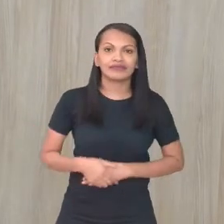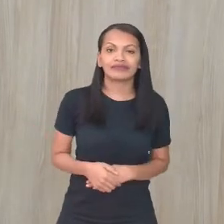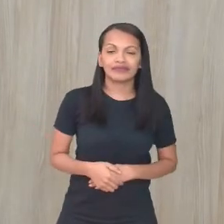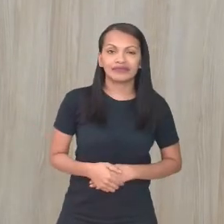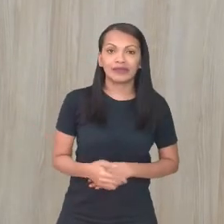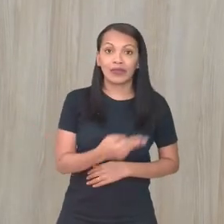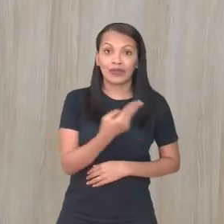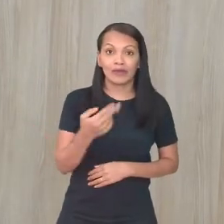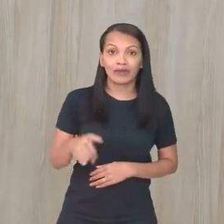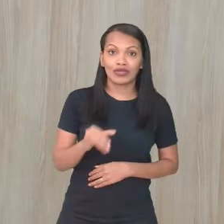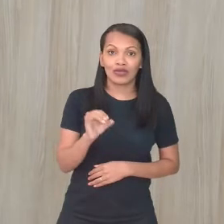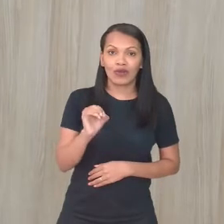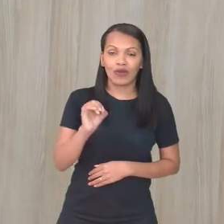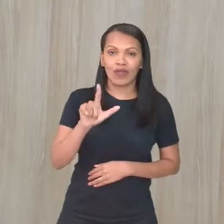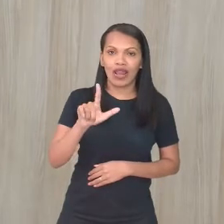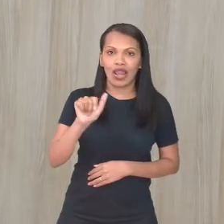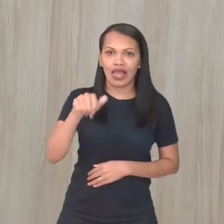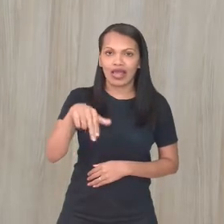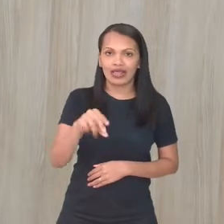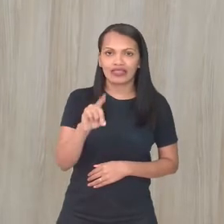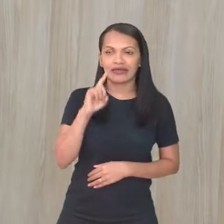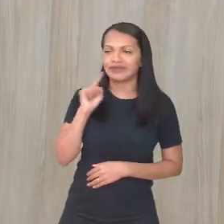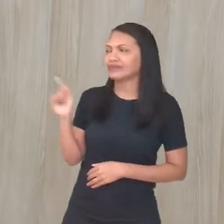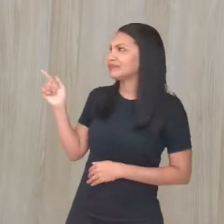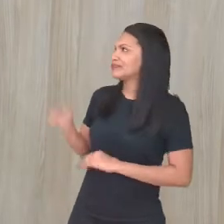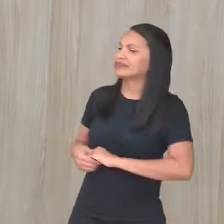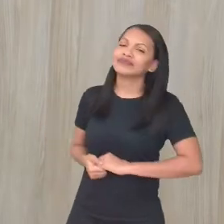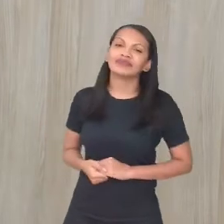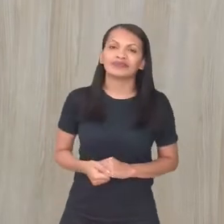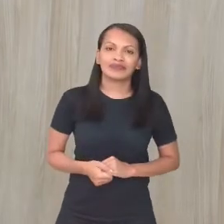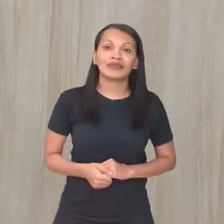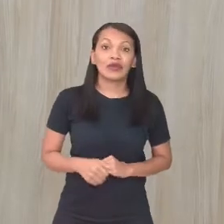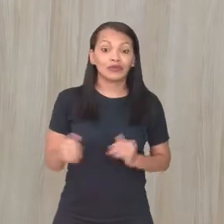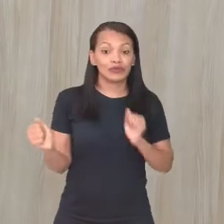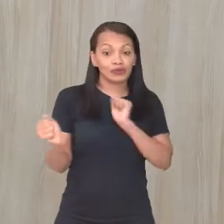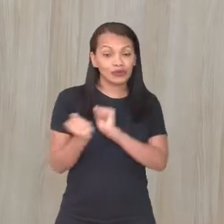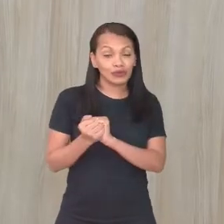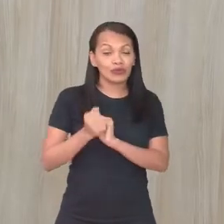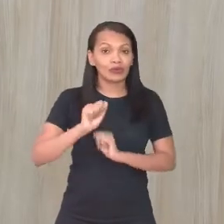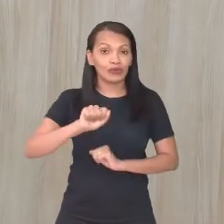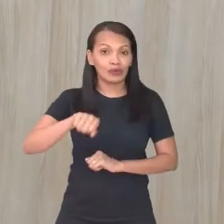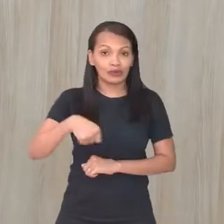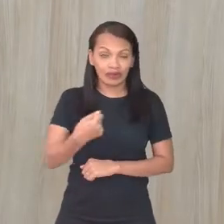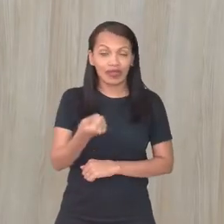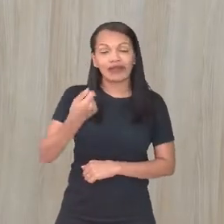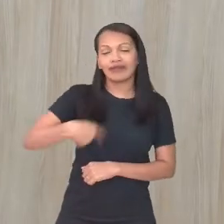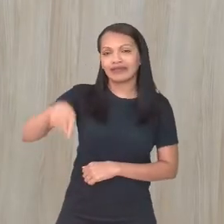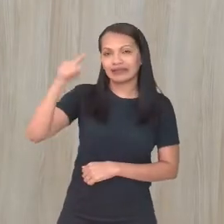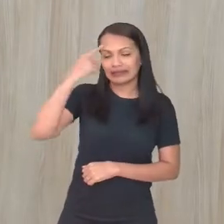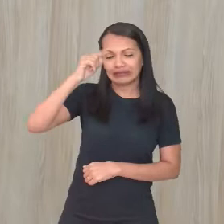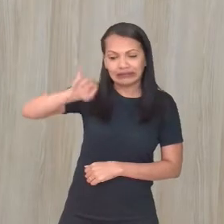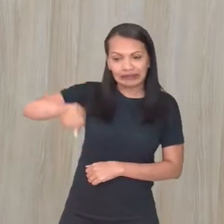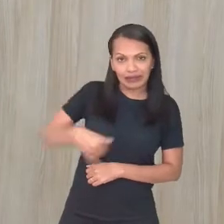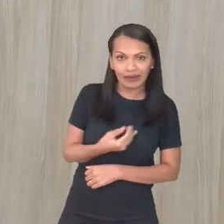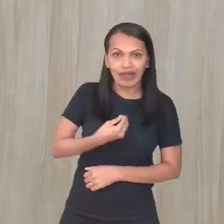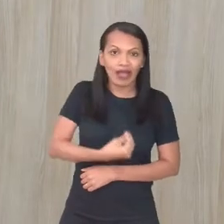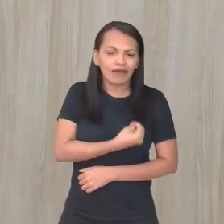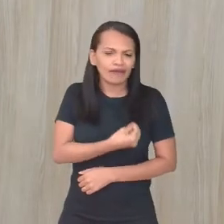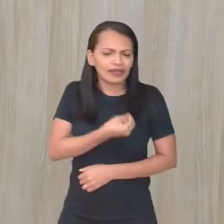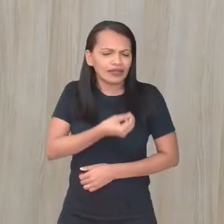meu nome é Yolanda, esse é o meu sinal. Junto aqui com Jéssica, vamos falar de algo maravilhoso, que é como a vida